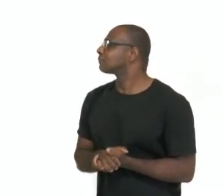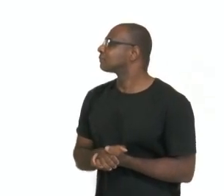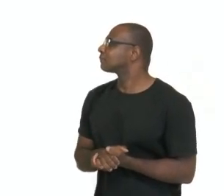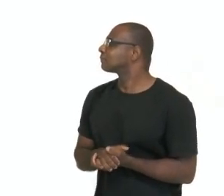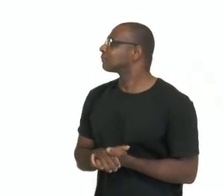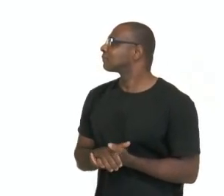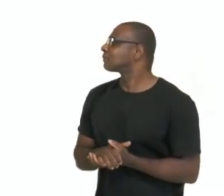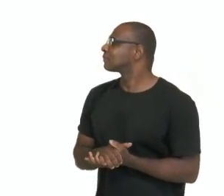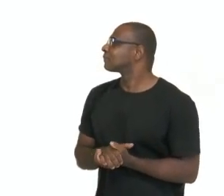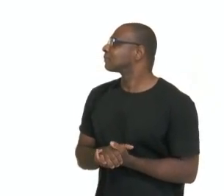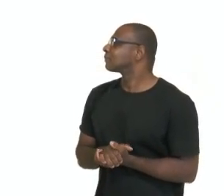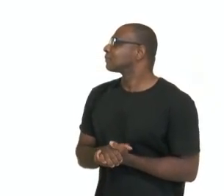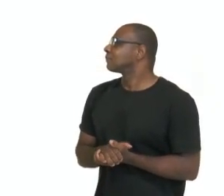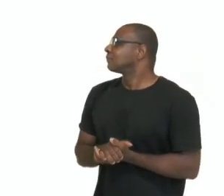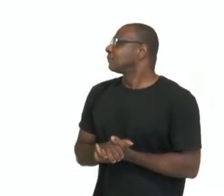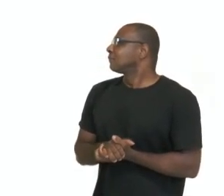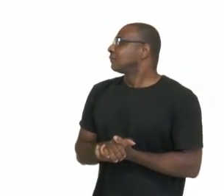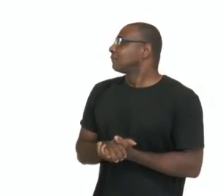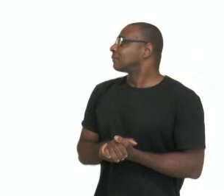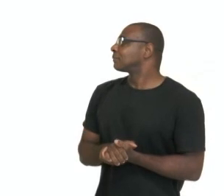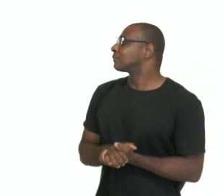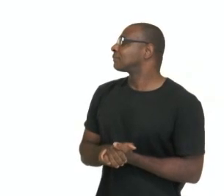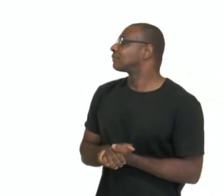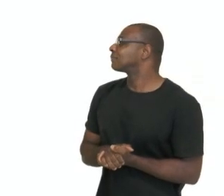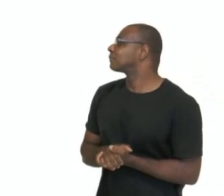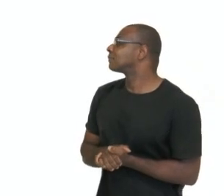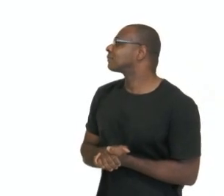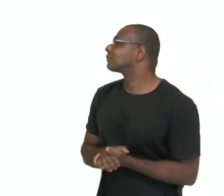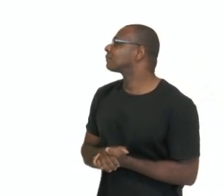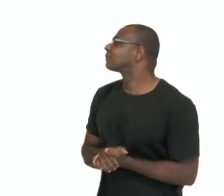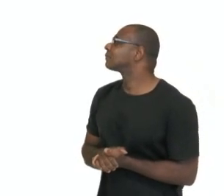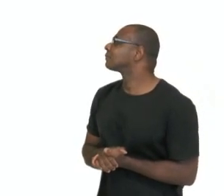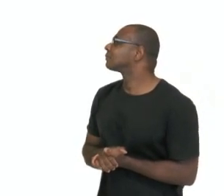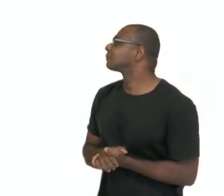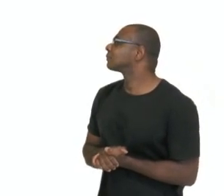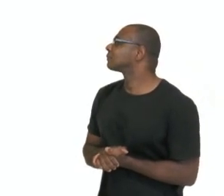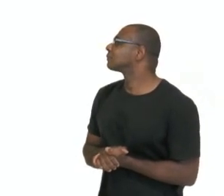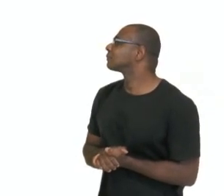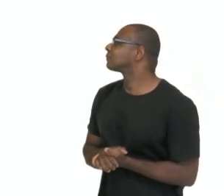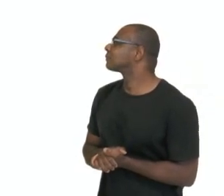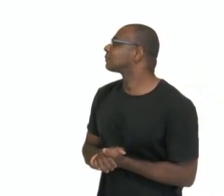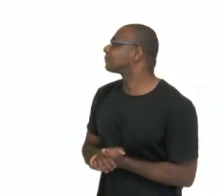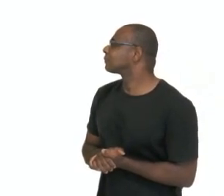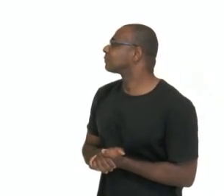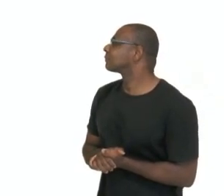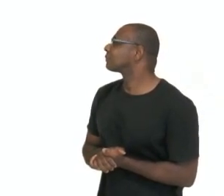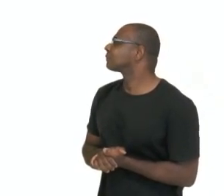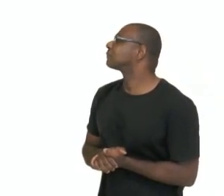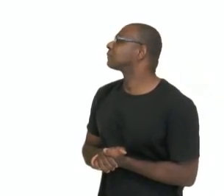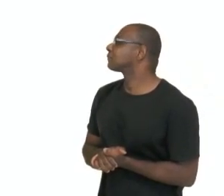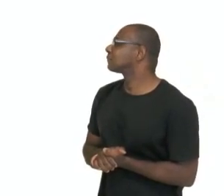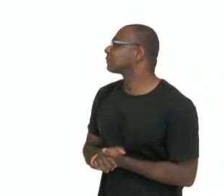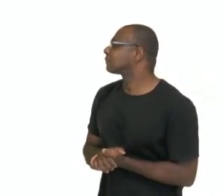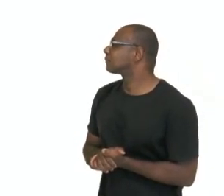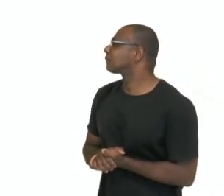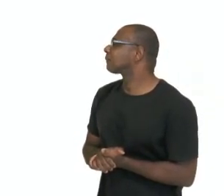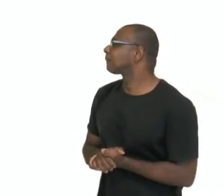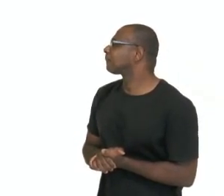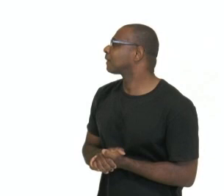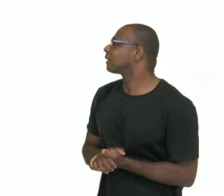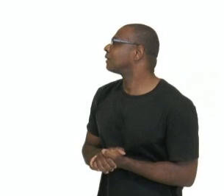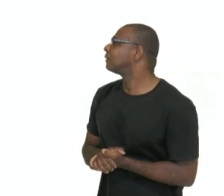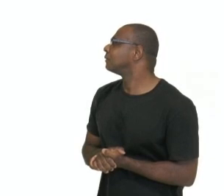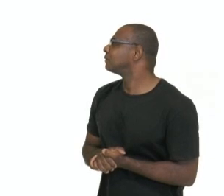caí. Guiava-me a promessa do livro, o dia seguinte viria, os dias seguintes seriam mais tarde e minha